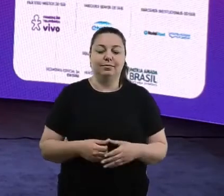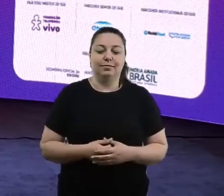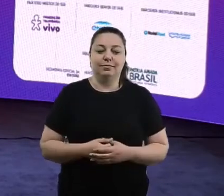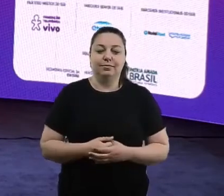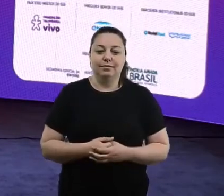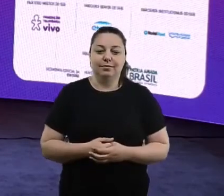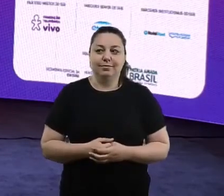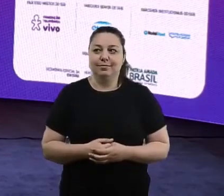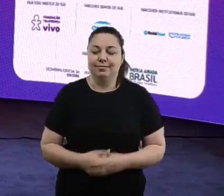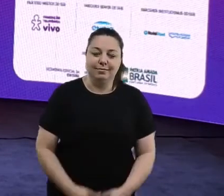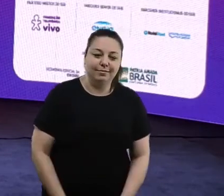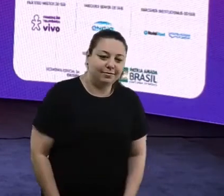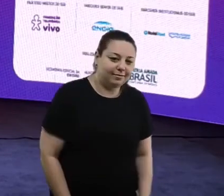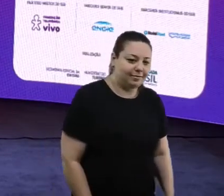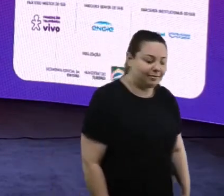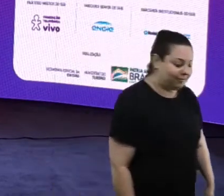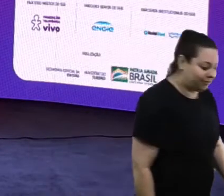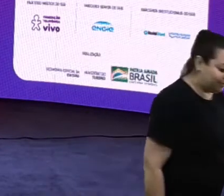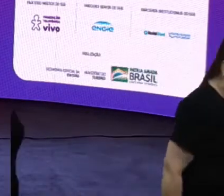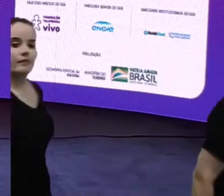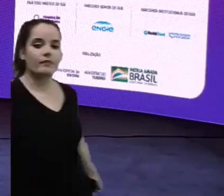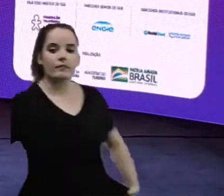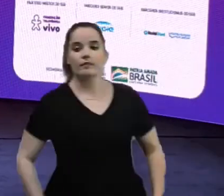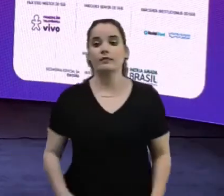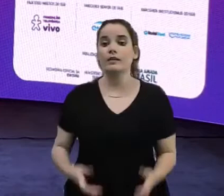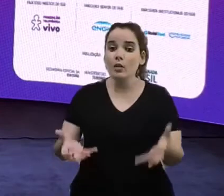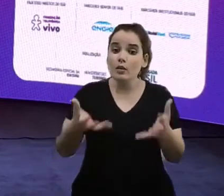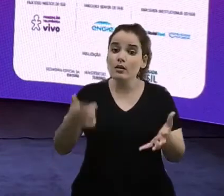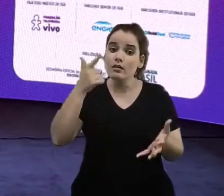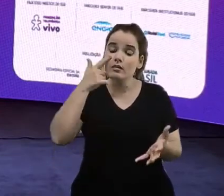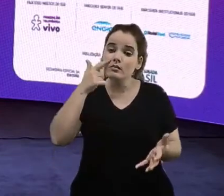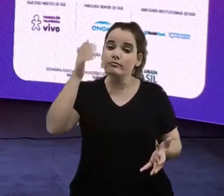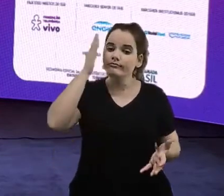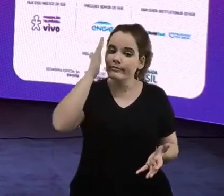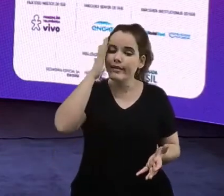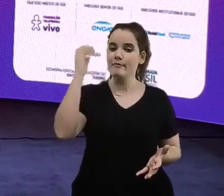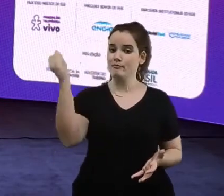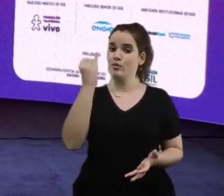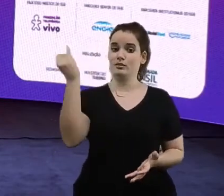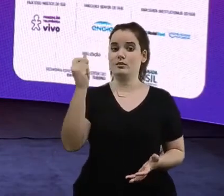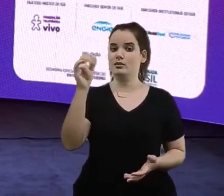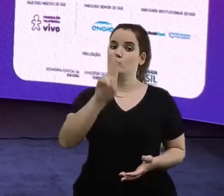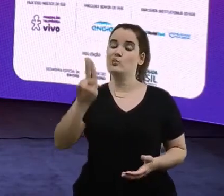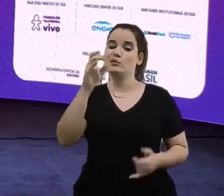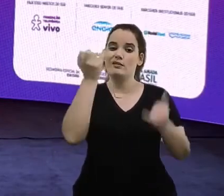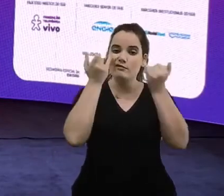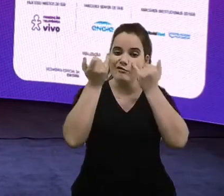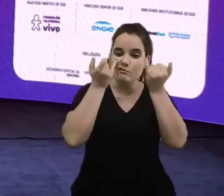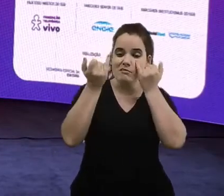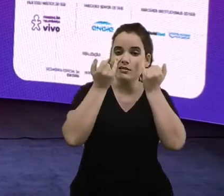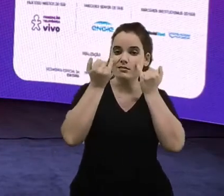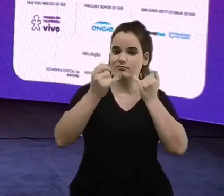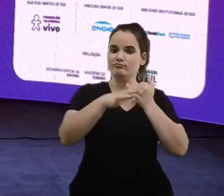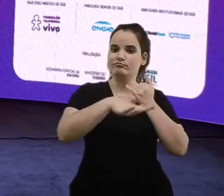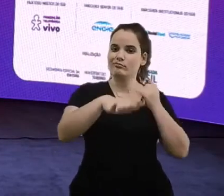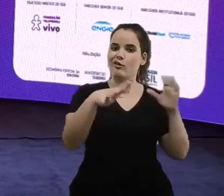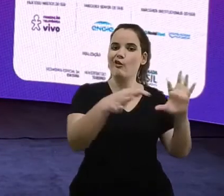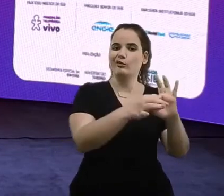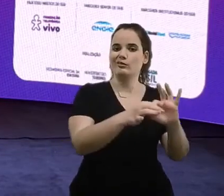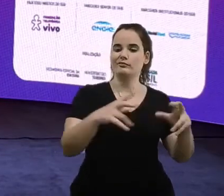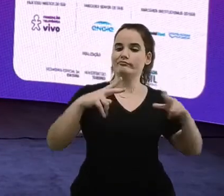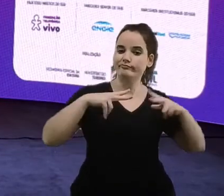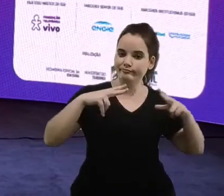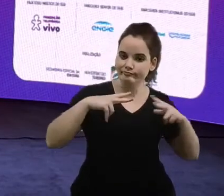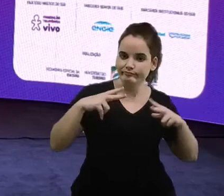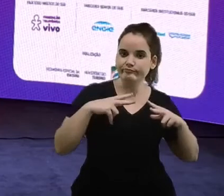consultoras, ou seja uma ONG, seja um setor privado, é exatamente isso, é não criar uma ferramenta ou uma